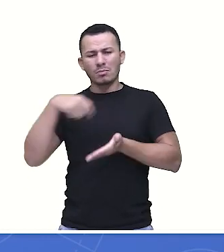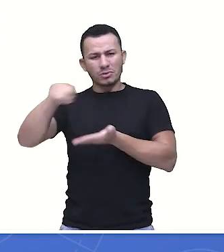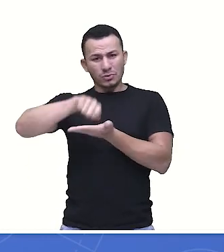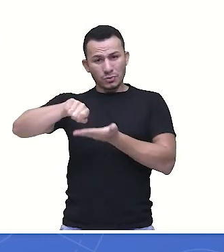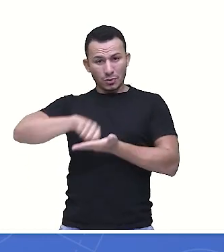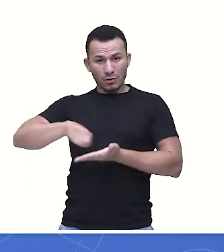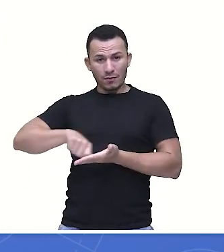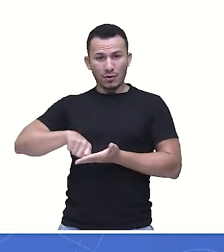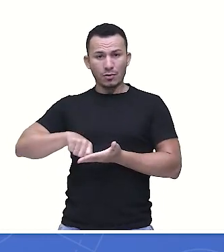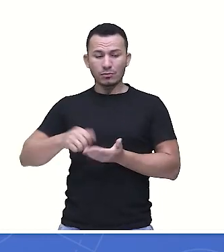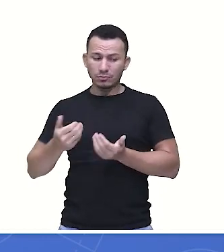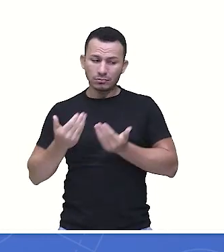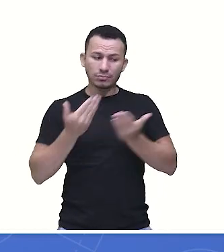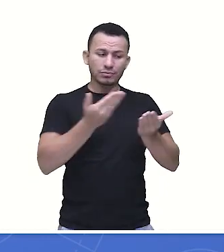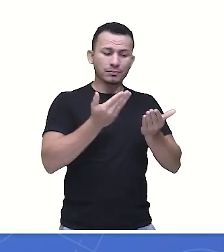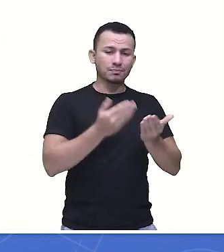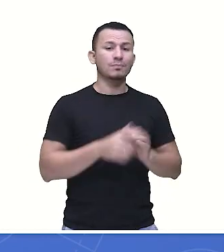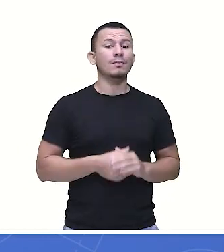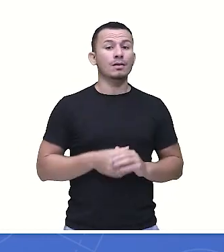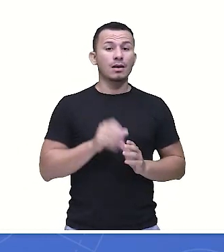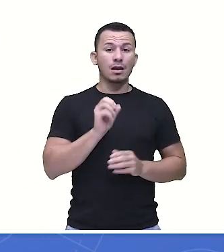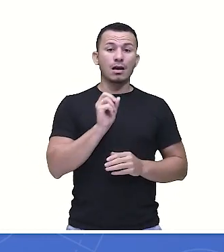então, encarrega